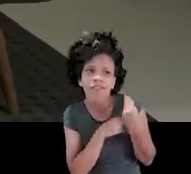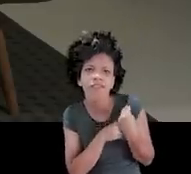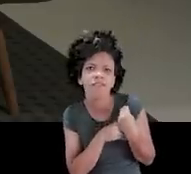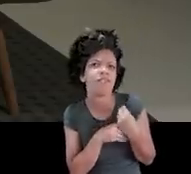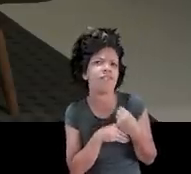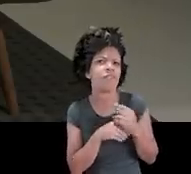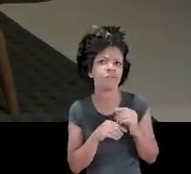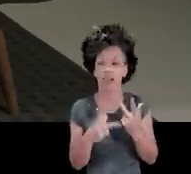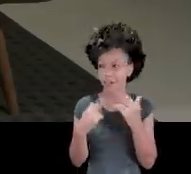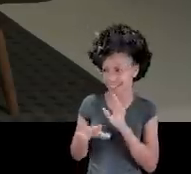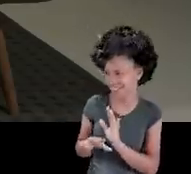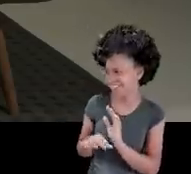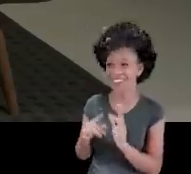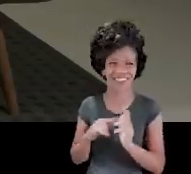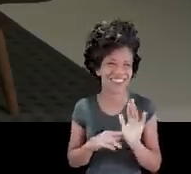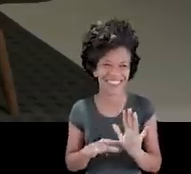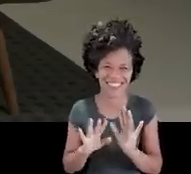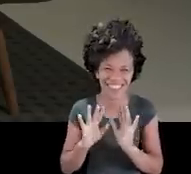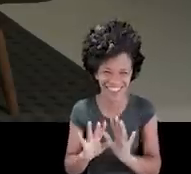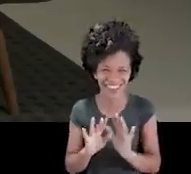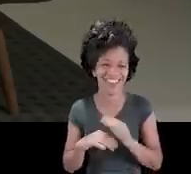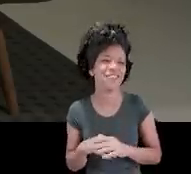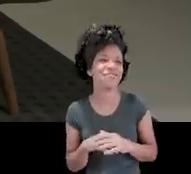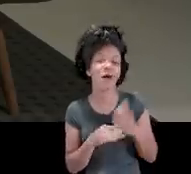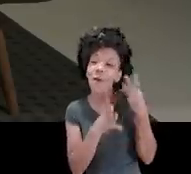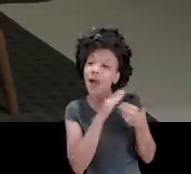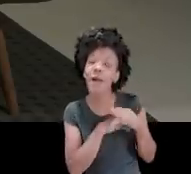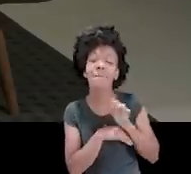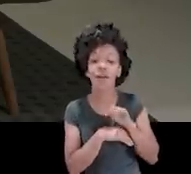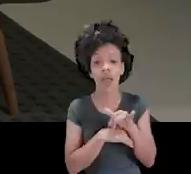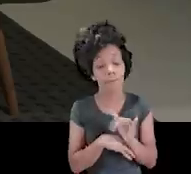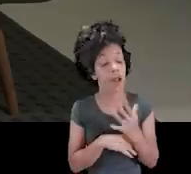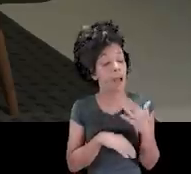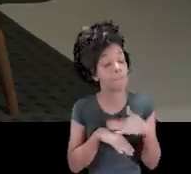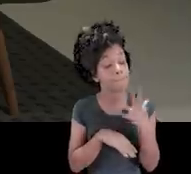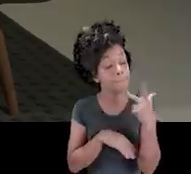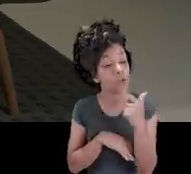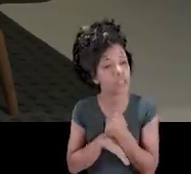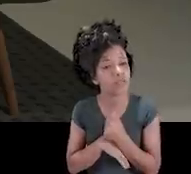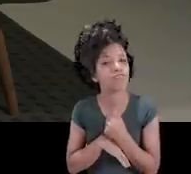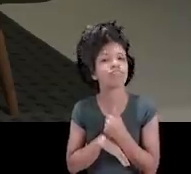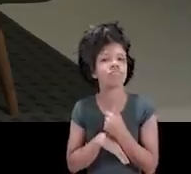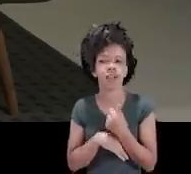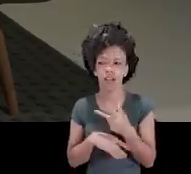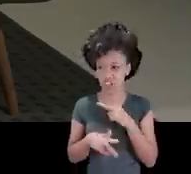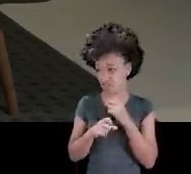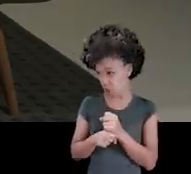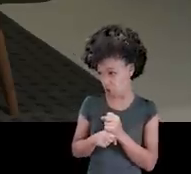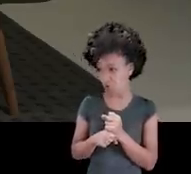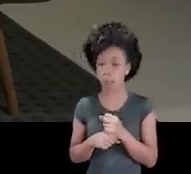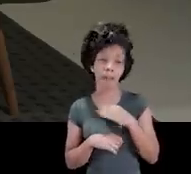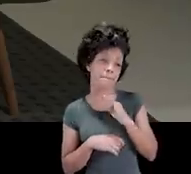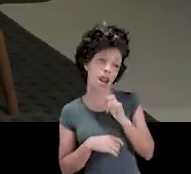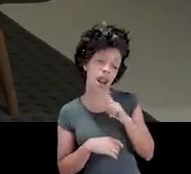Calma aí, cortou? Cara, eu... O cabelo da Emma é um dos mais bonitos que eu já vi. Nossa, hein? Ficou ótima a balaiagem,